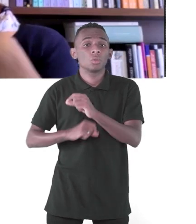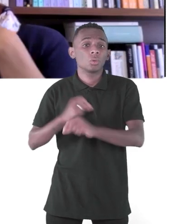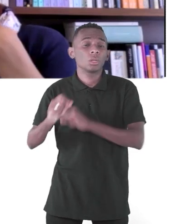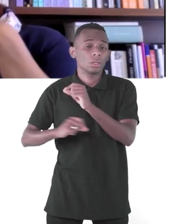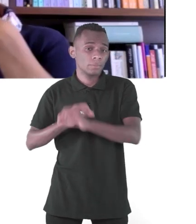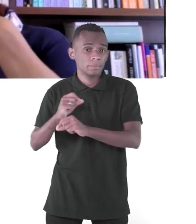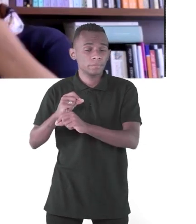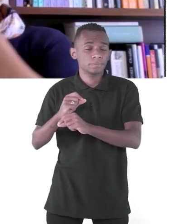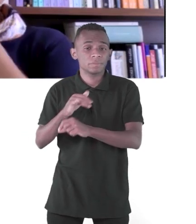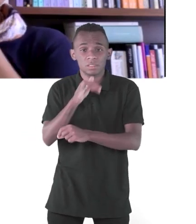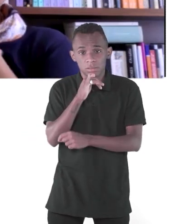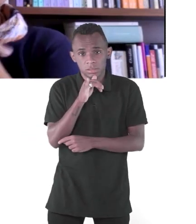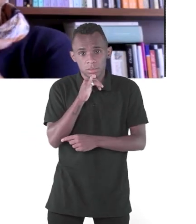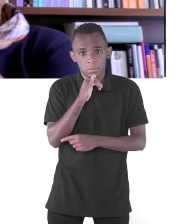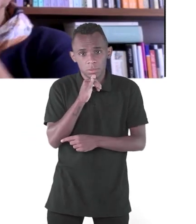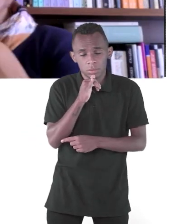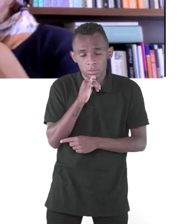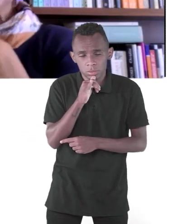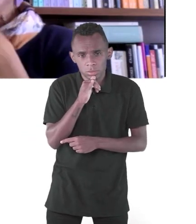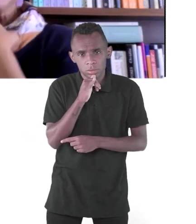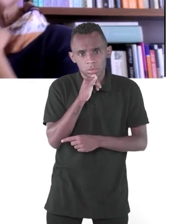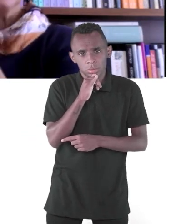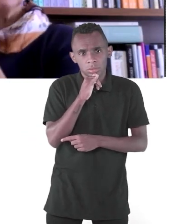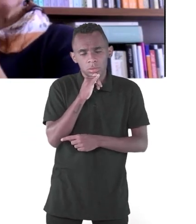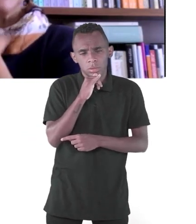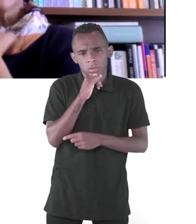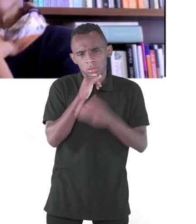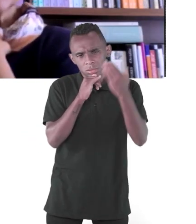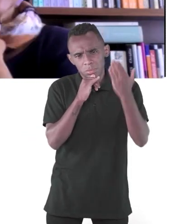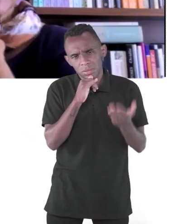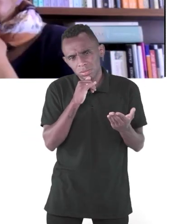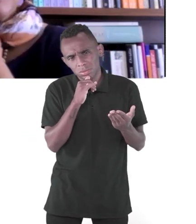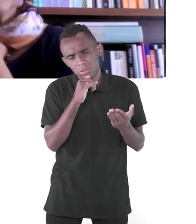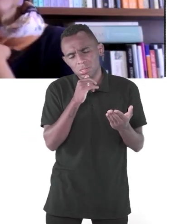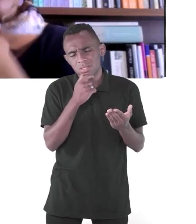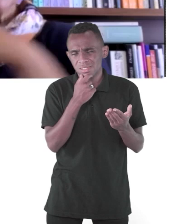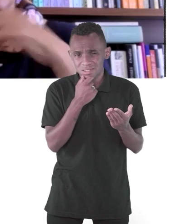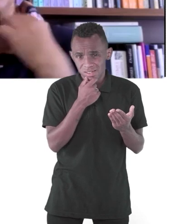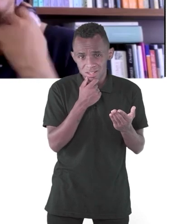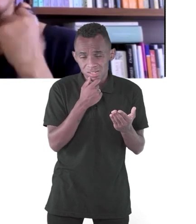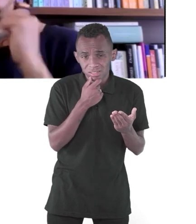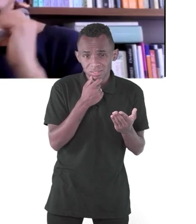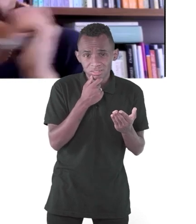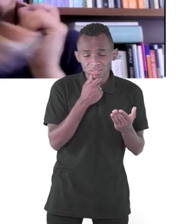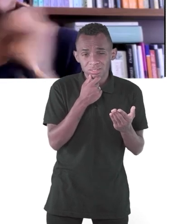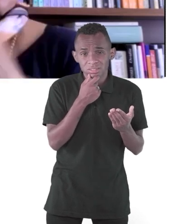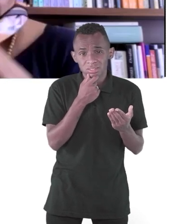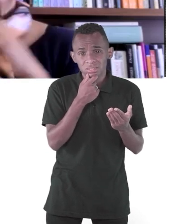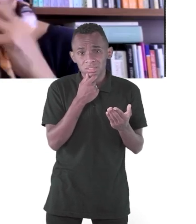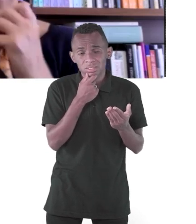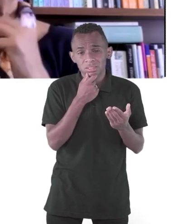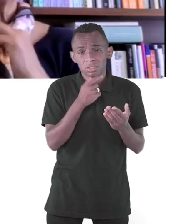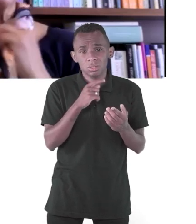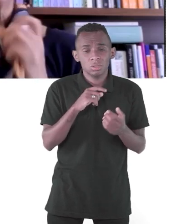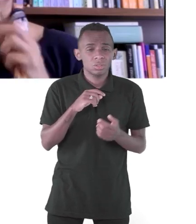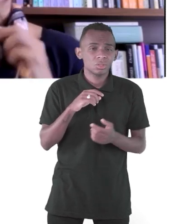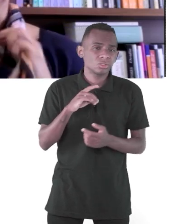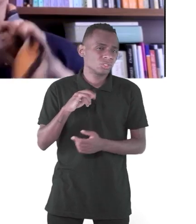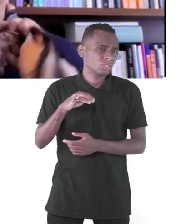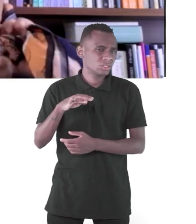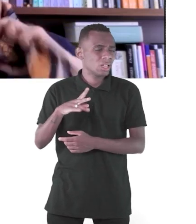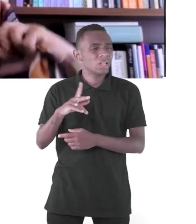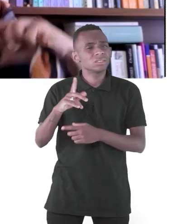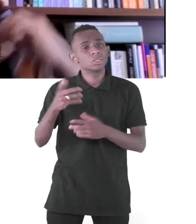bonita que hoje a gente tem visto, por exemplo, em caras como Brad Mehldau, Avishai Cohen, sabe? Que é um